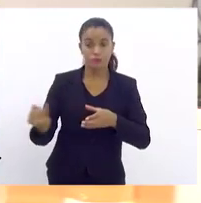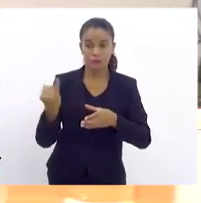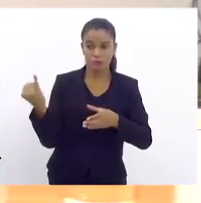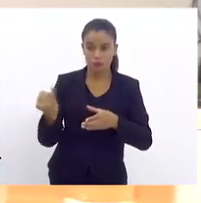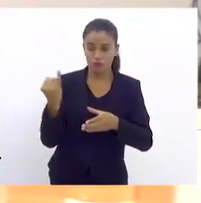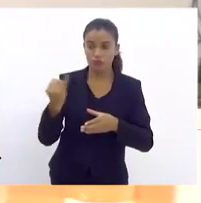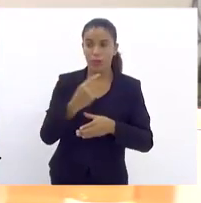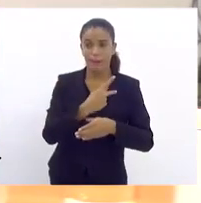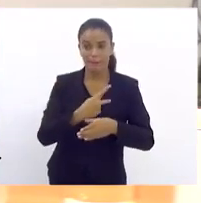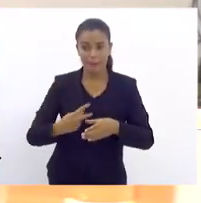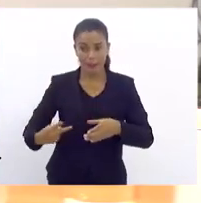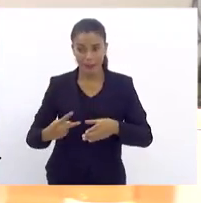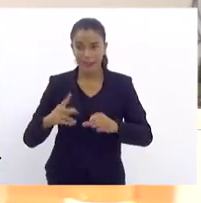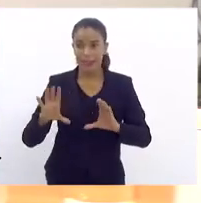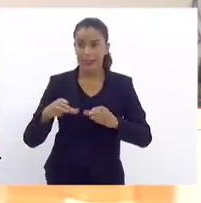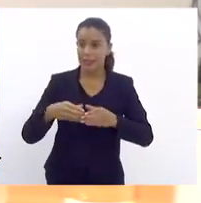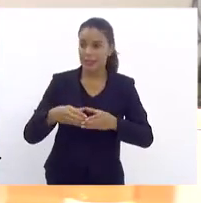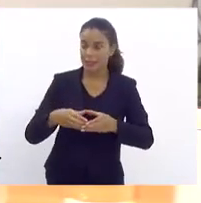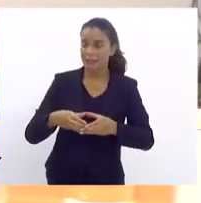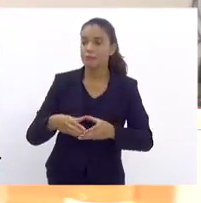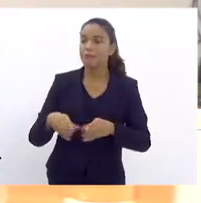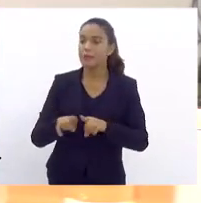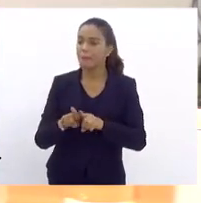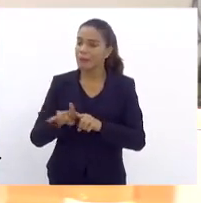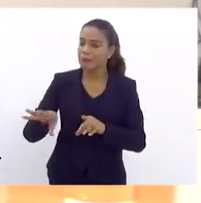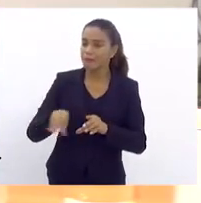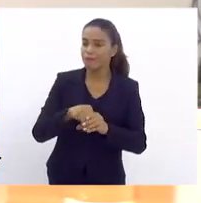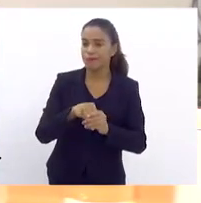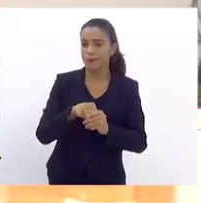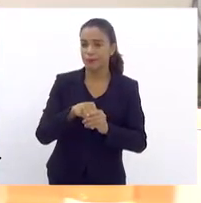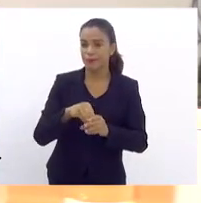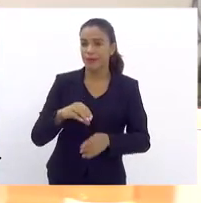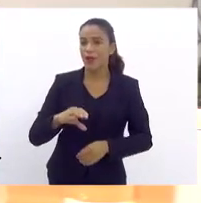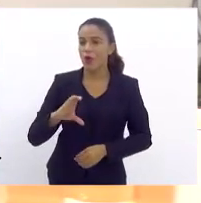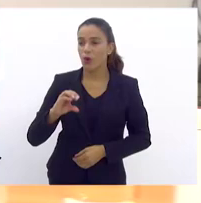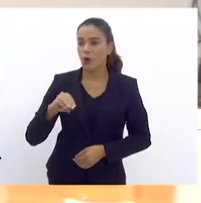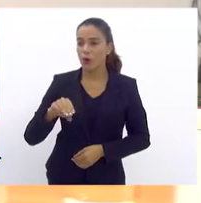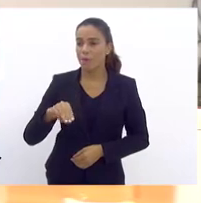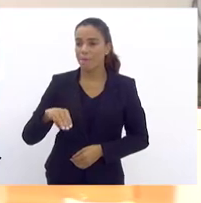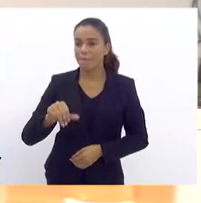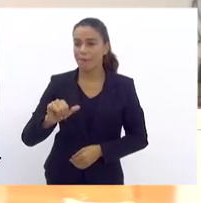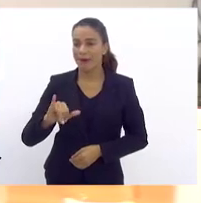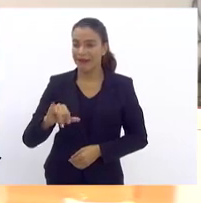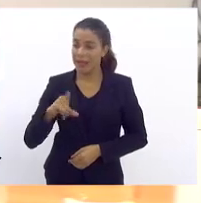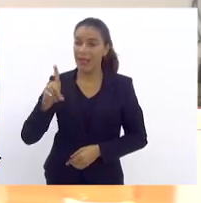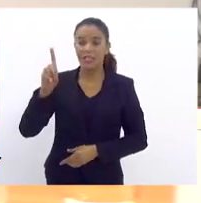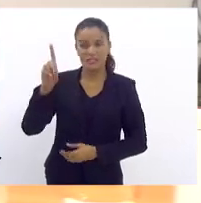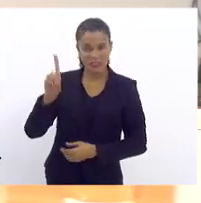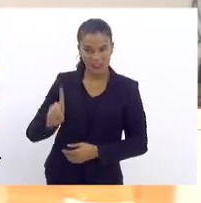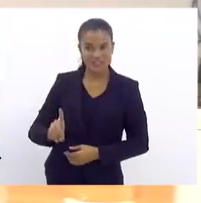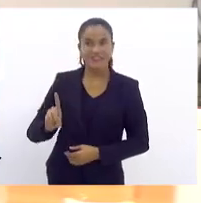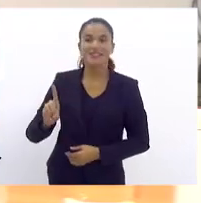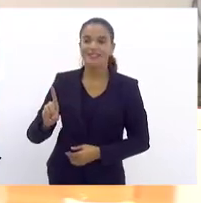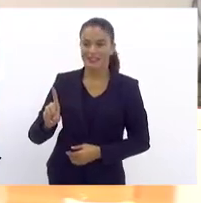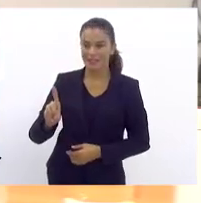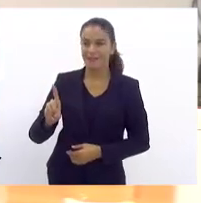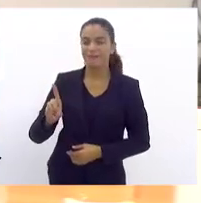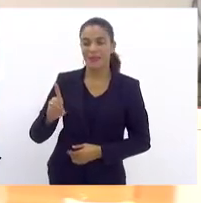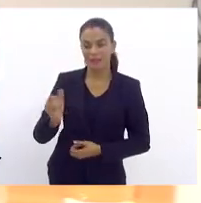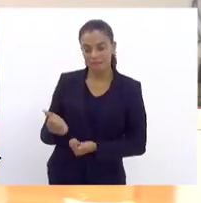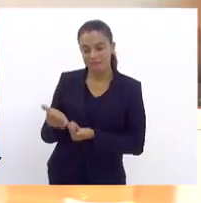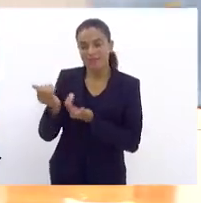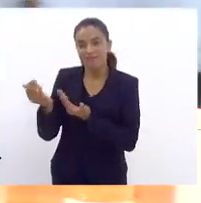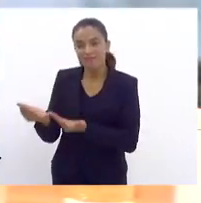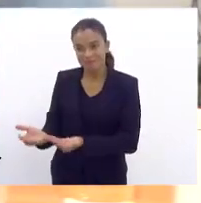é presidente e integra a nossa comadre é diretoria ele recebeu um status